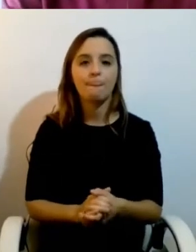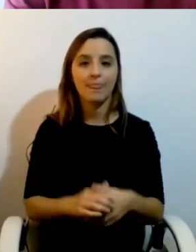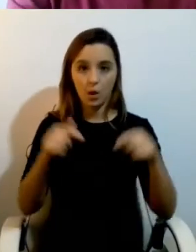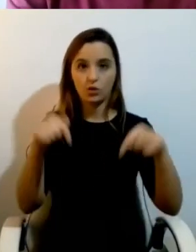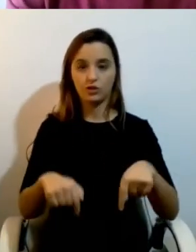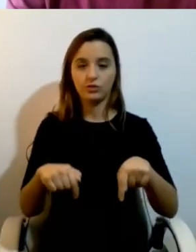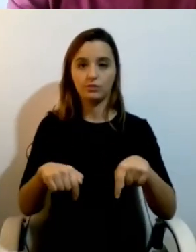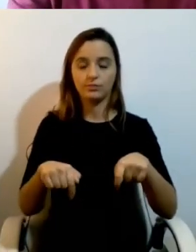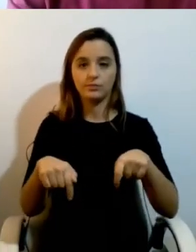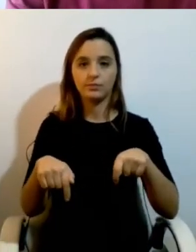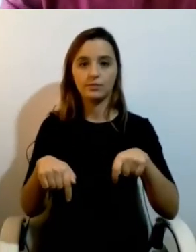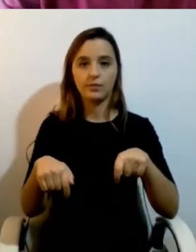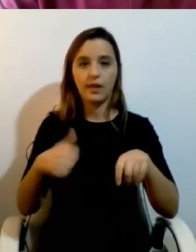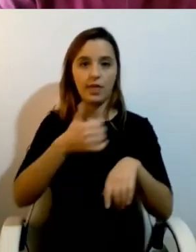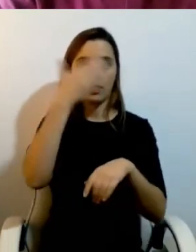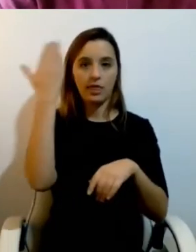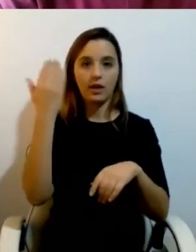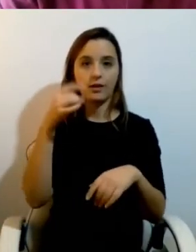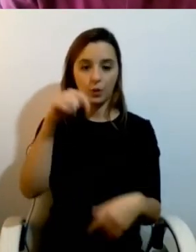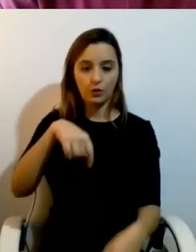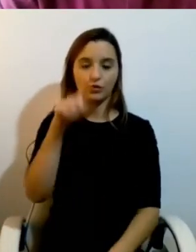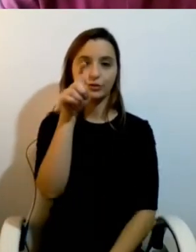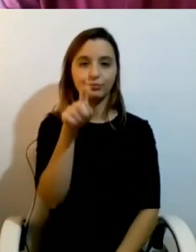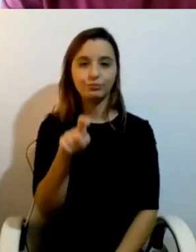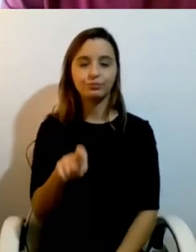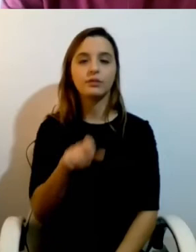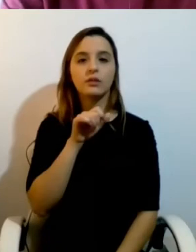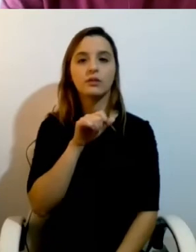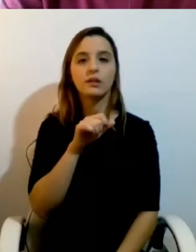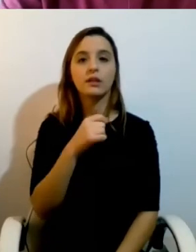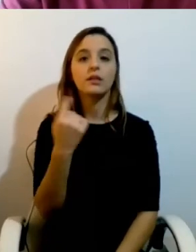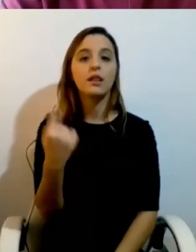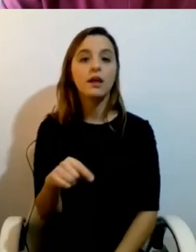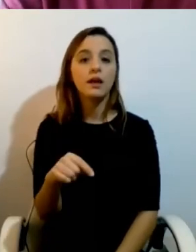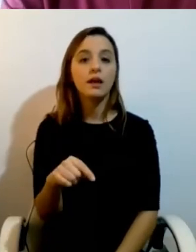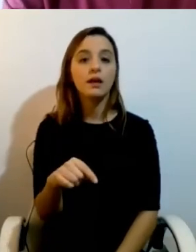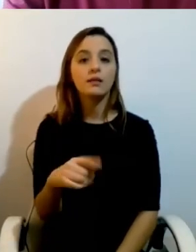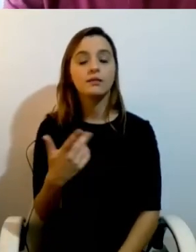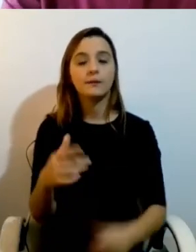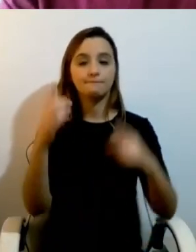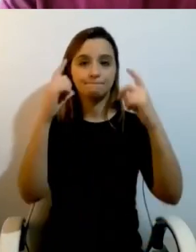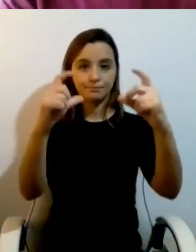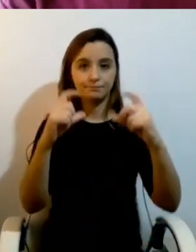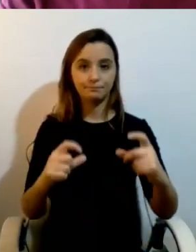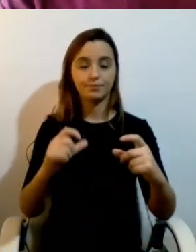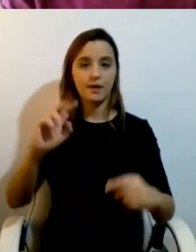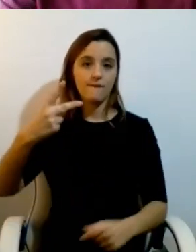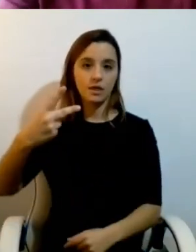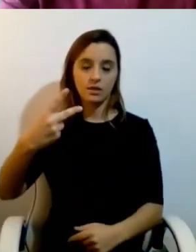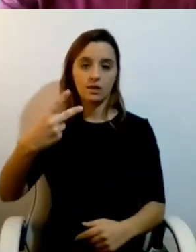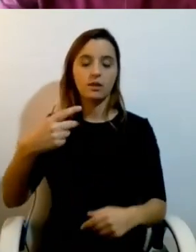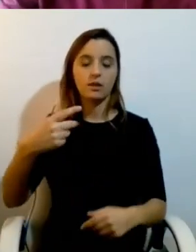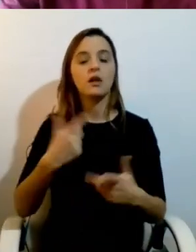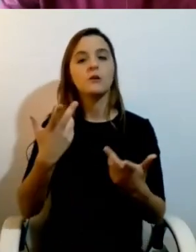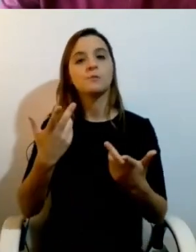ao longo do dia de hoje, façamos duas apresentações, teremos dois painéis onde apresentaremos os resultados